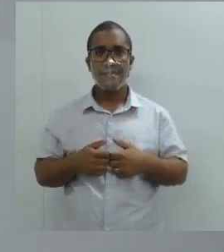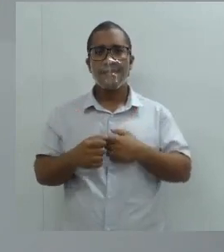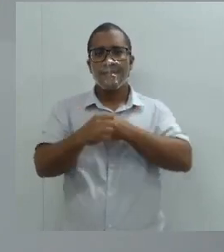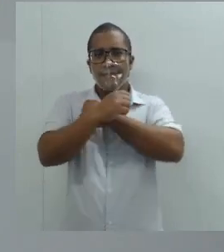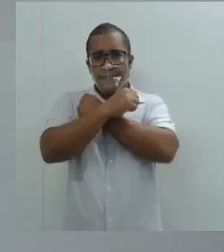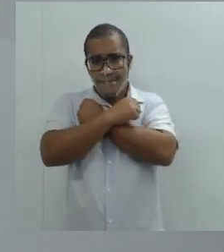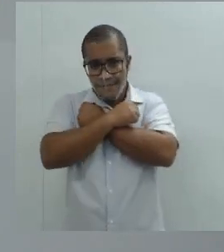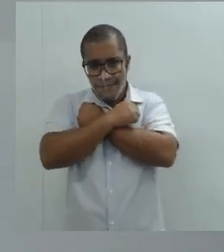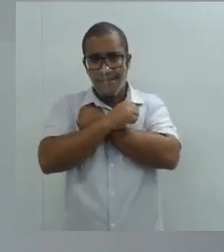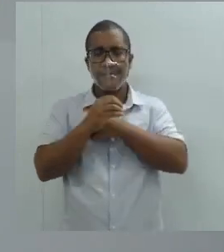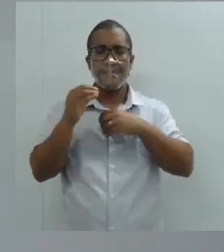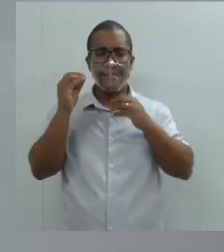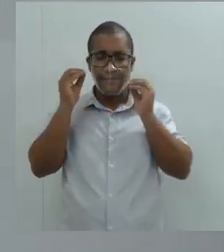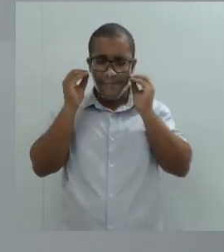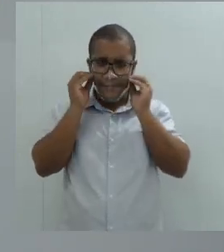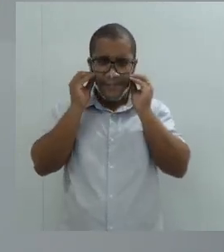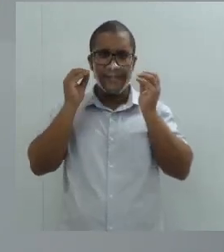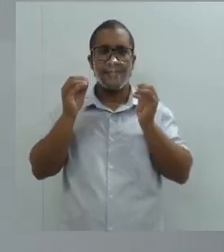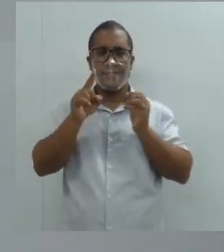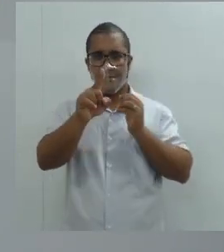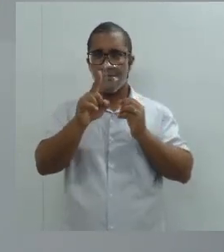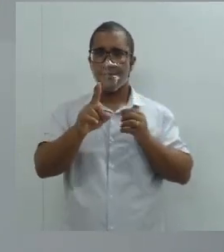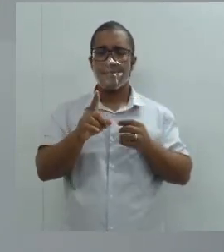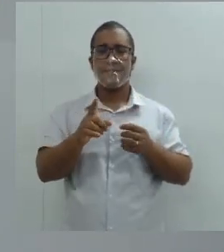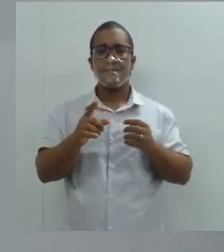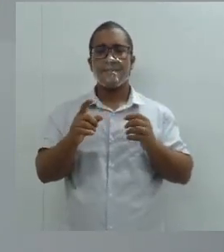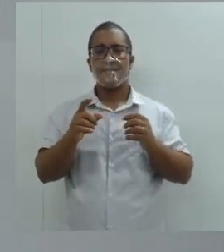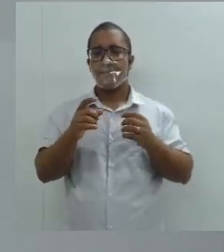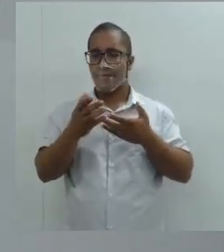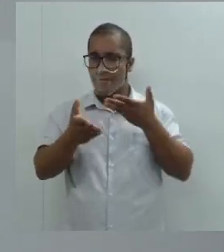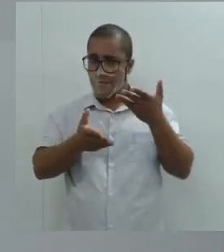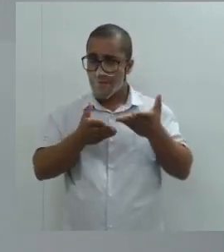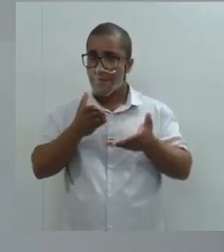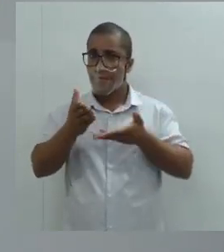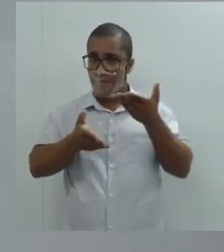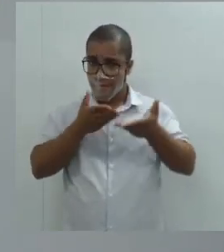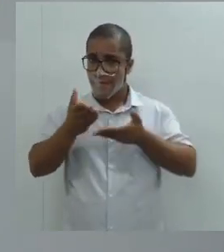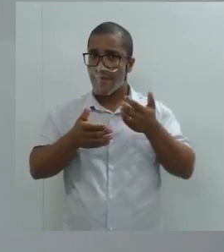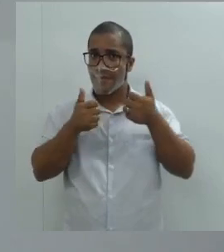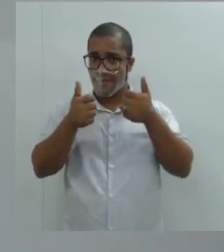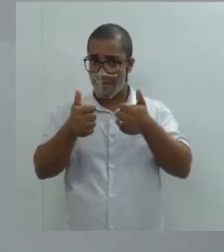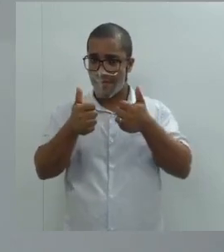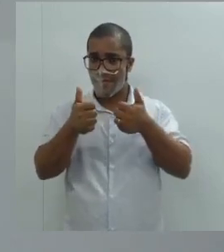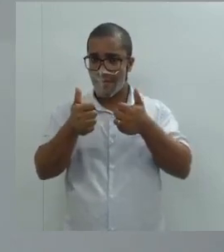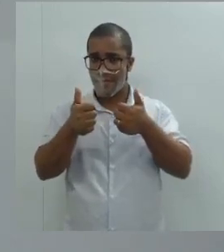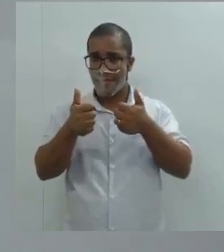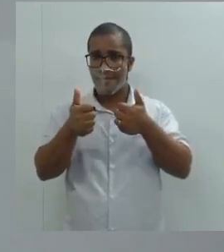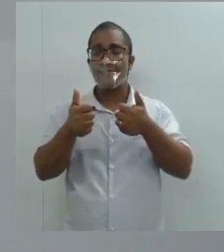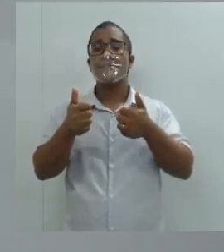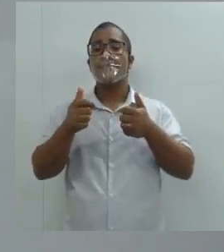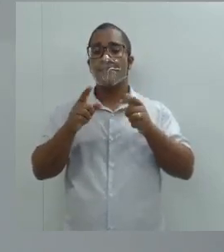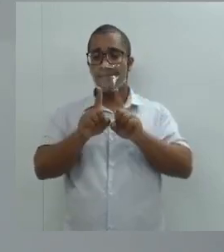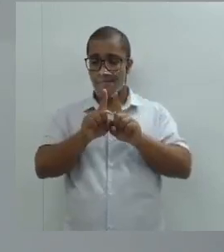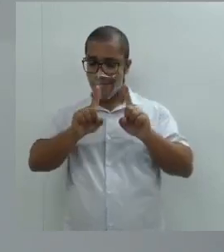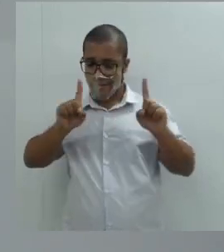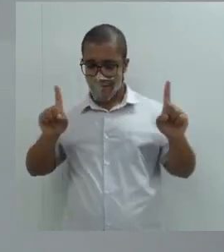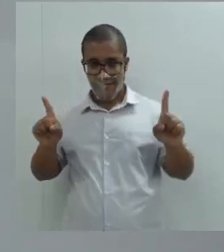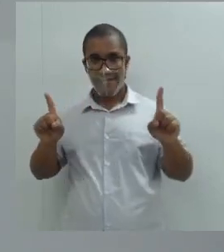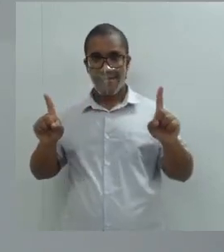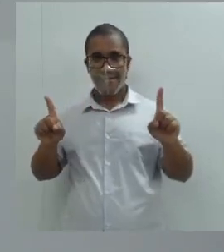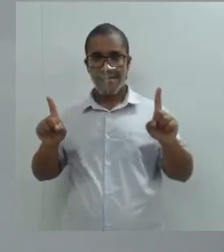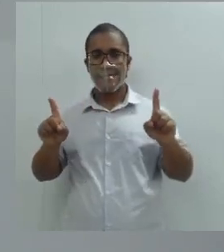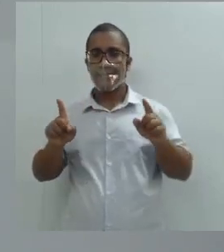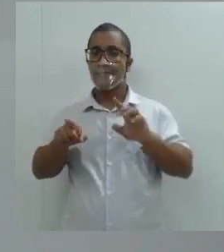forte abraço, um forte beijo, né? Fiquem com Deus e se cuide. A pandemia não passou. Vamos manter o distanciamento